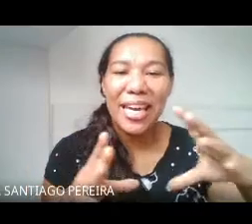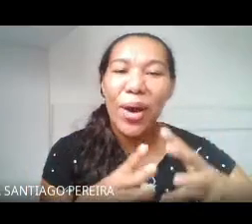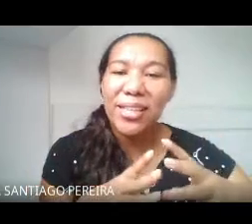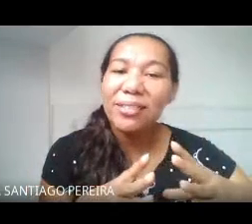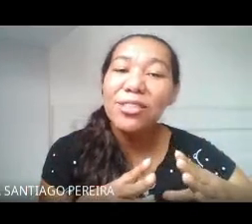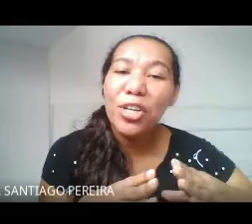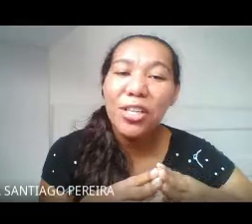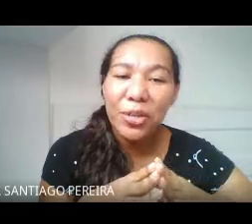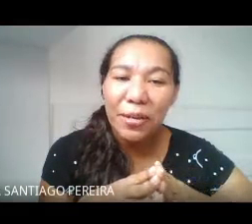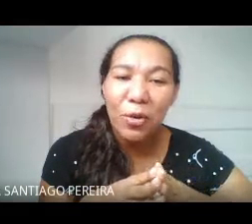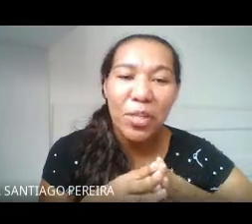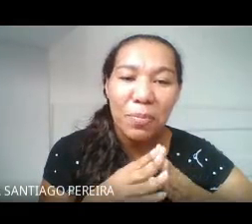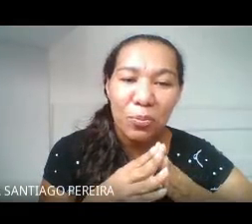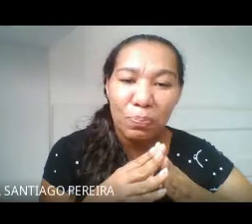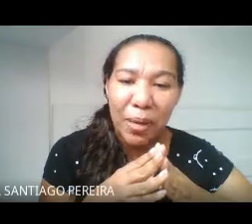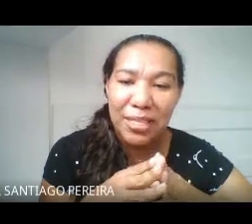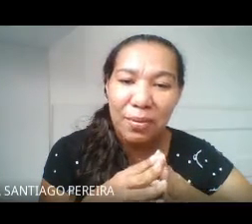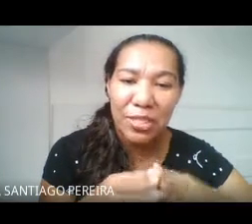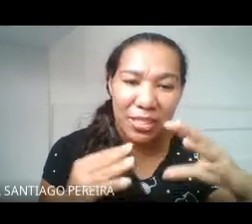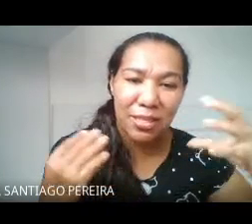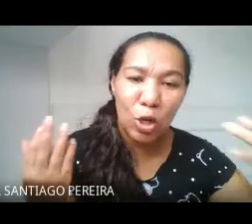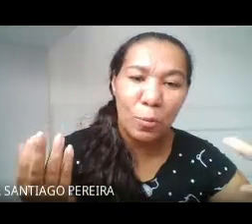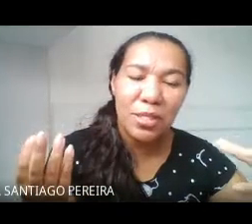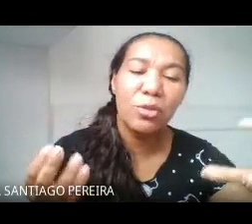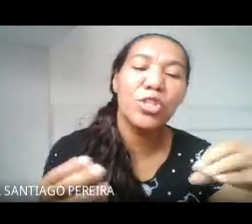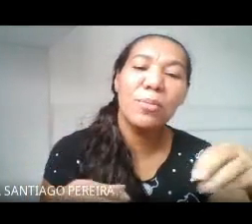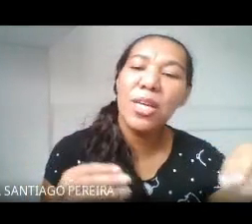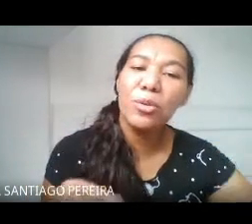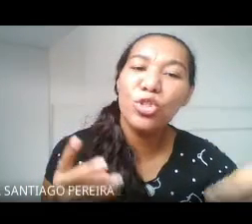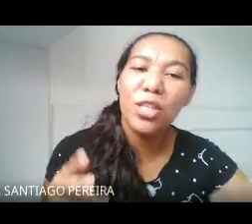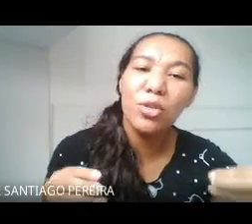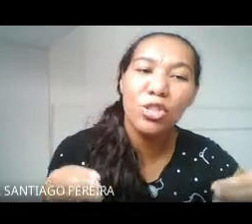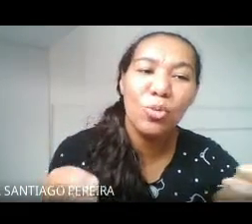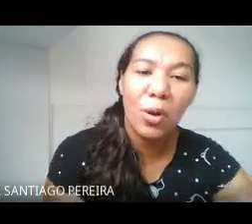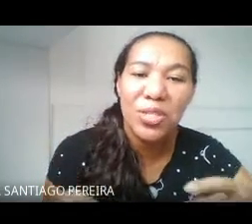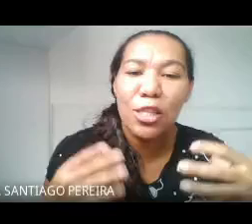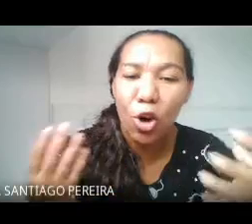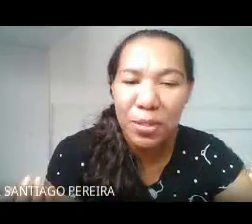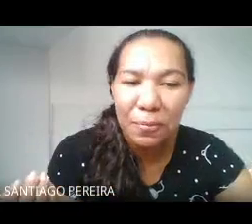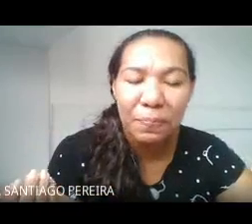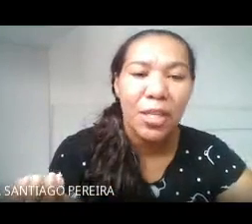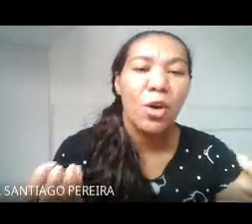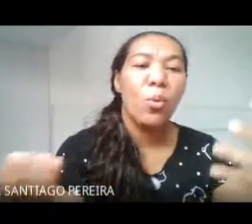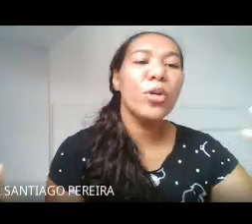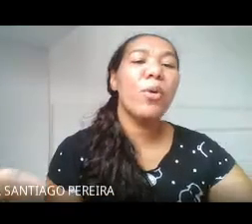pego. O retrato de Dorian Gray. Eu passei para vocês essa sinopse, então nós temos aqui o gênero textual,